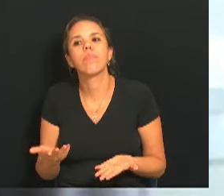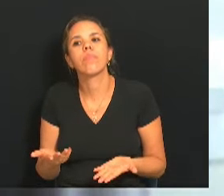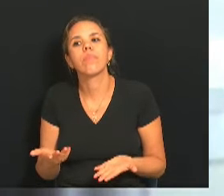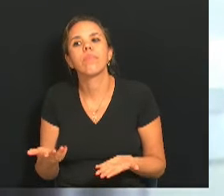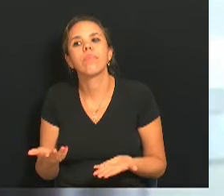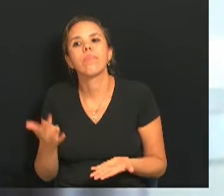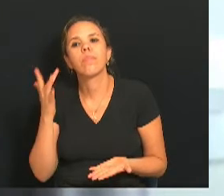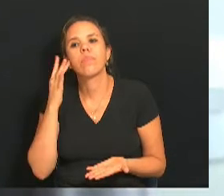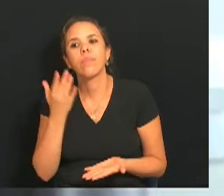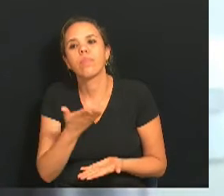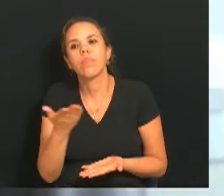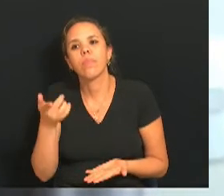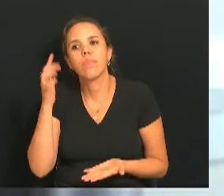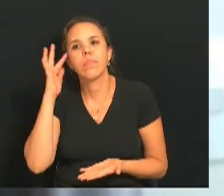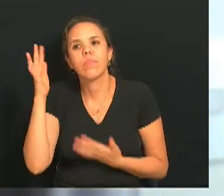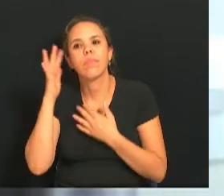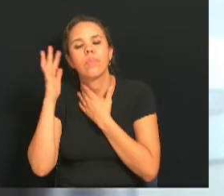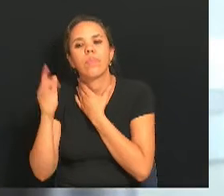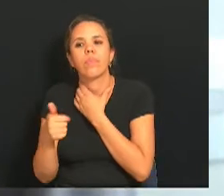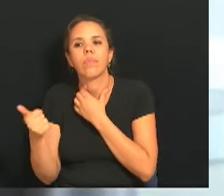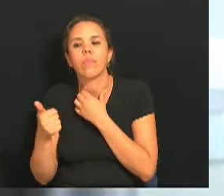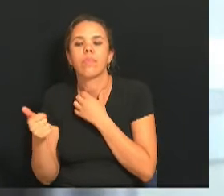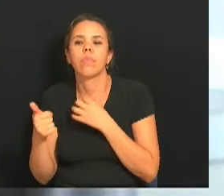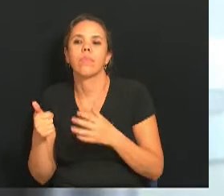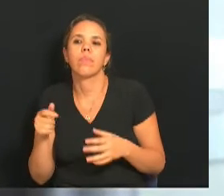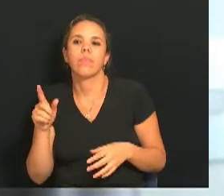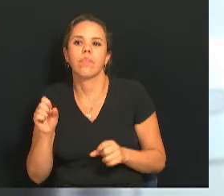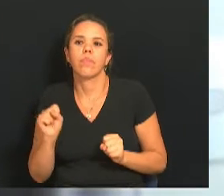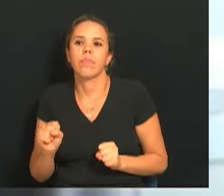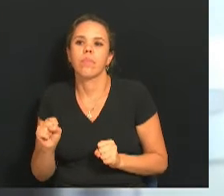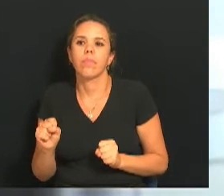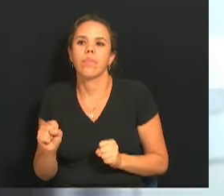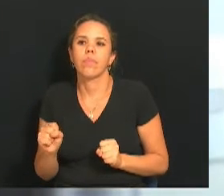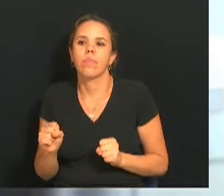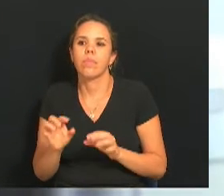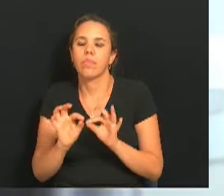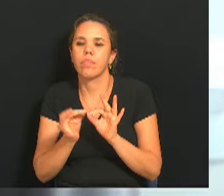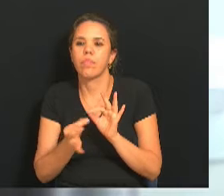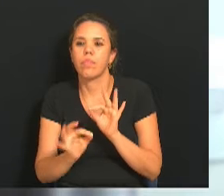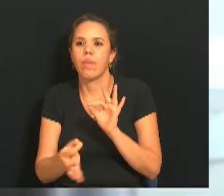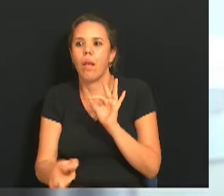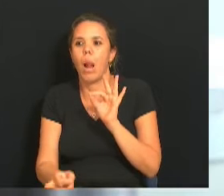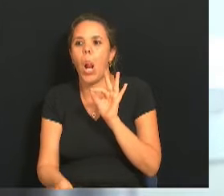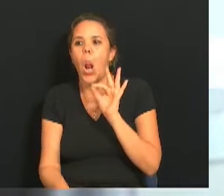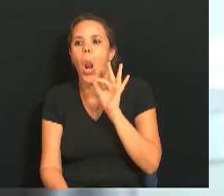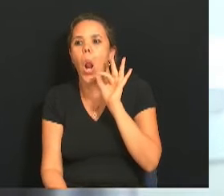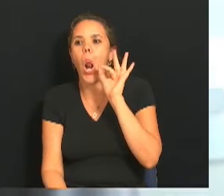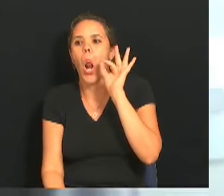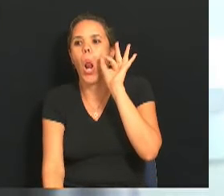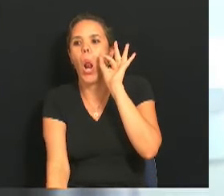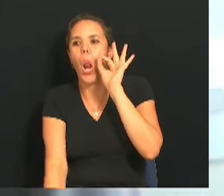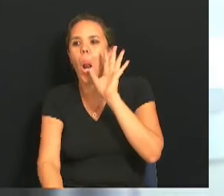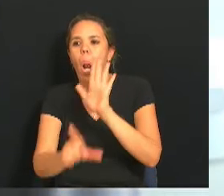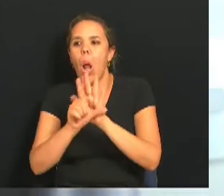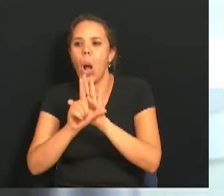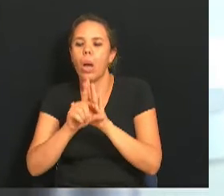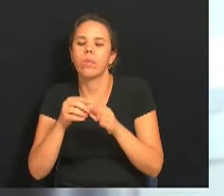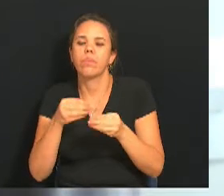vocês podem imaginar, essa primeira versão ela ficou bastante extensa, ficou uma lei bastante